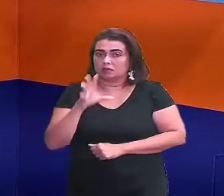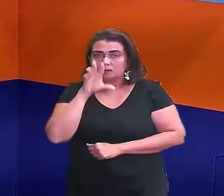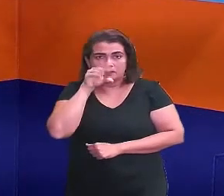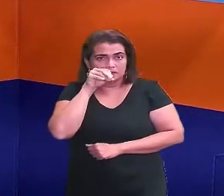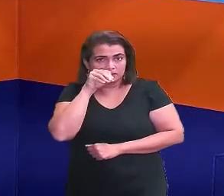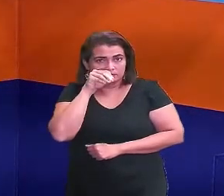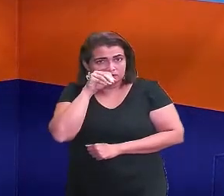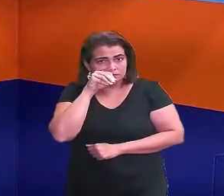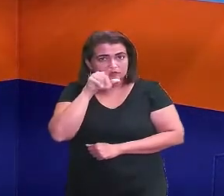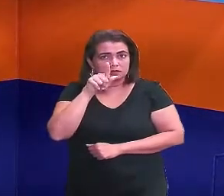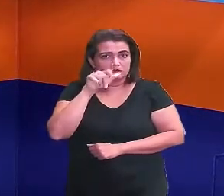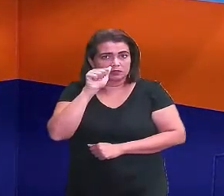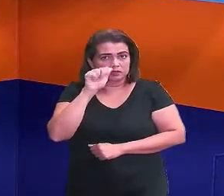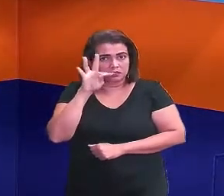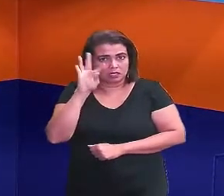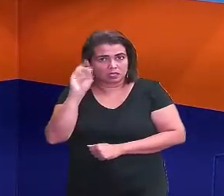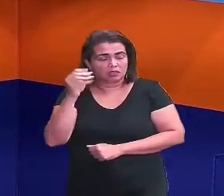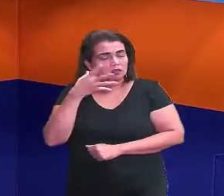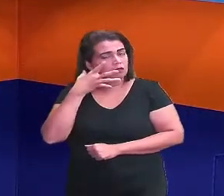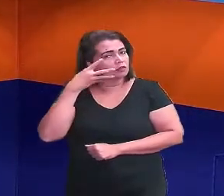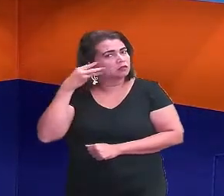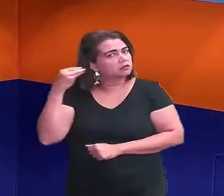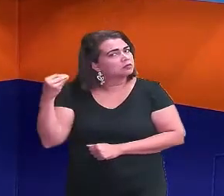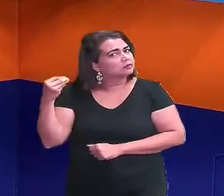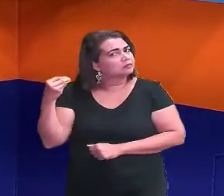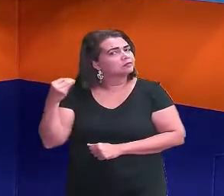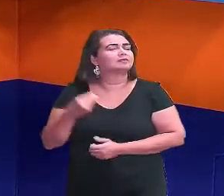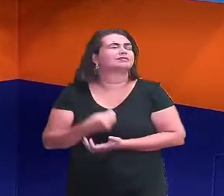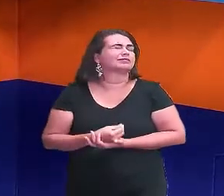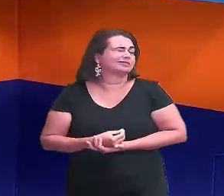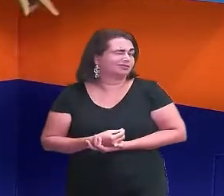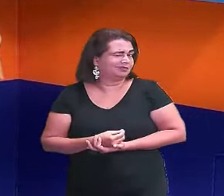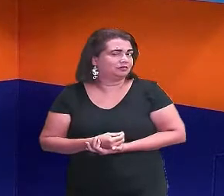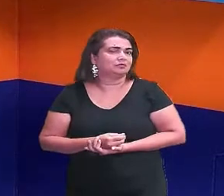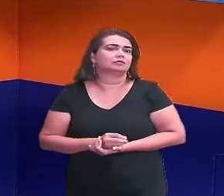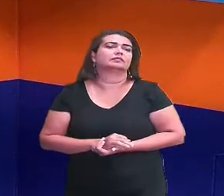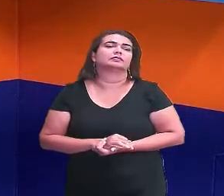pato, gato. Tá certo?